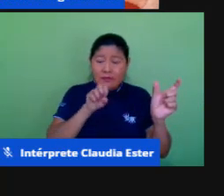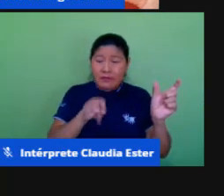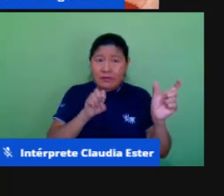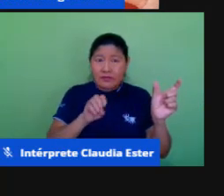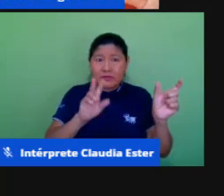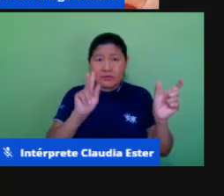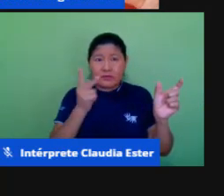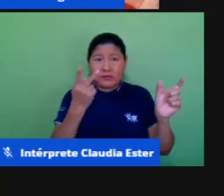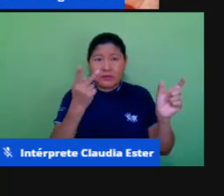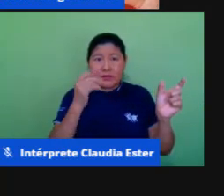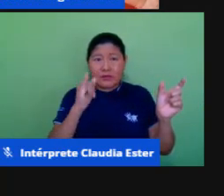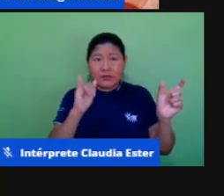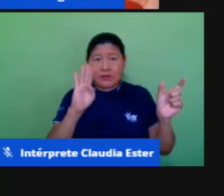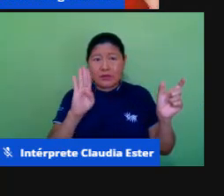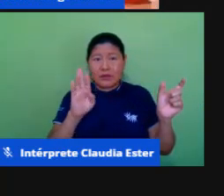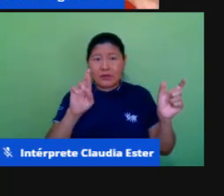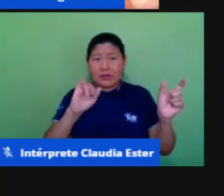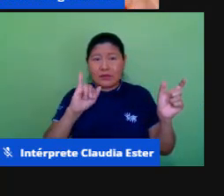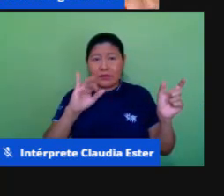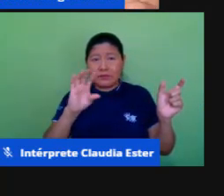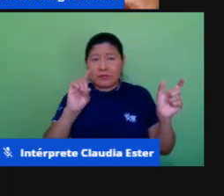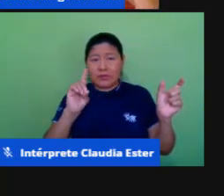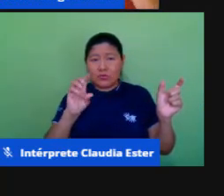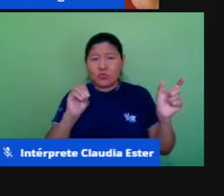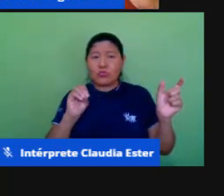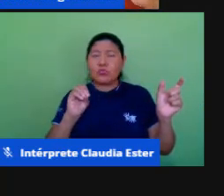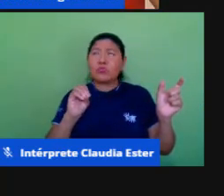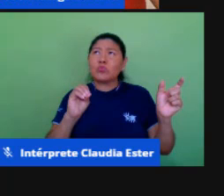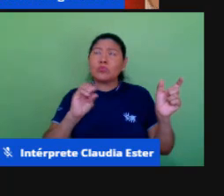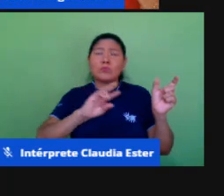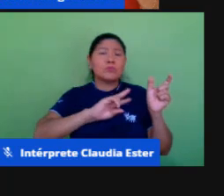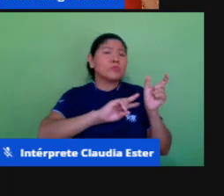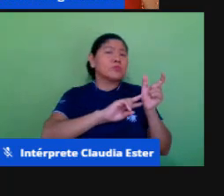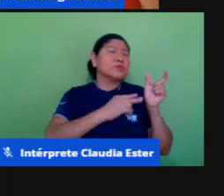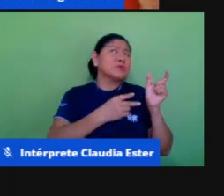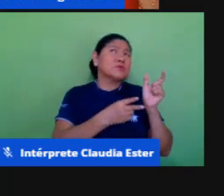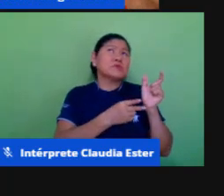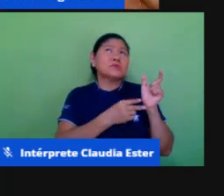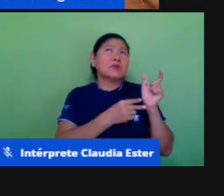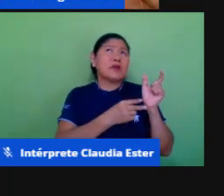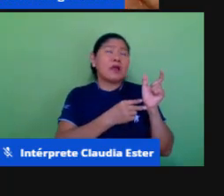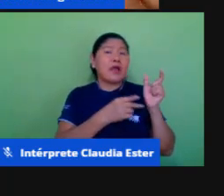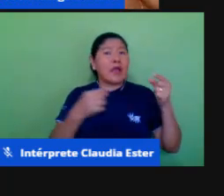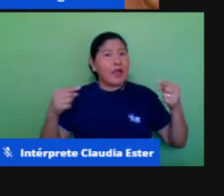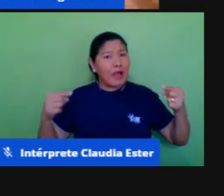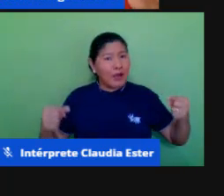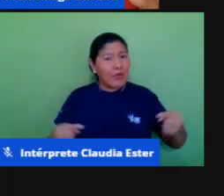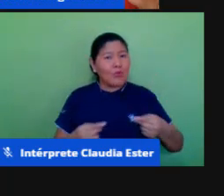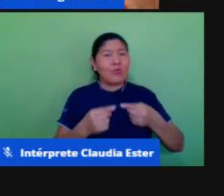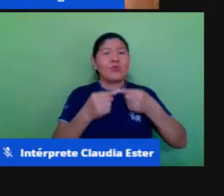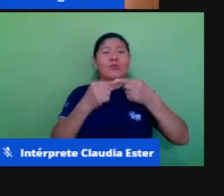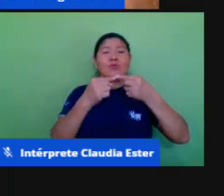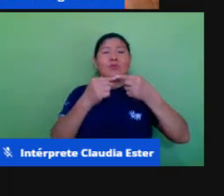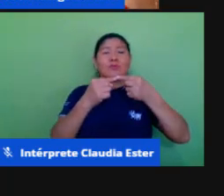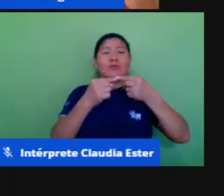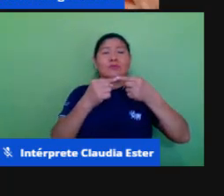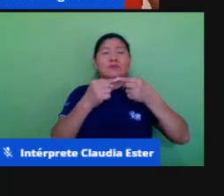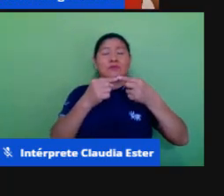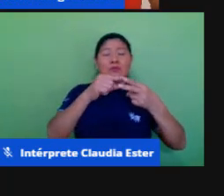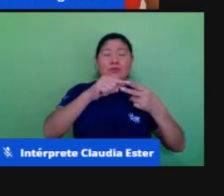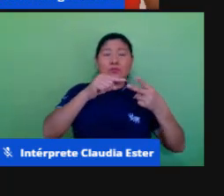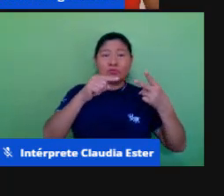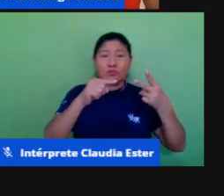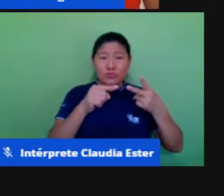nos remete, né? Ensino híbrido. Híbrido é a combinação de